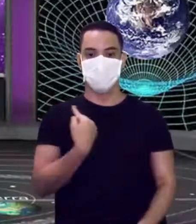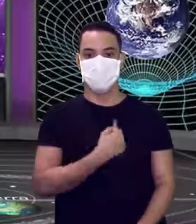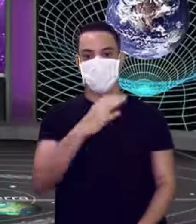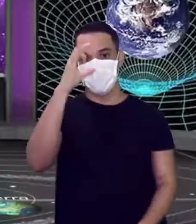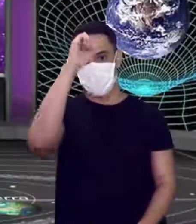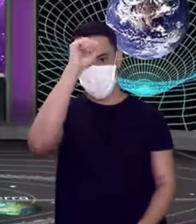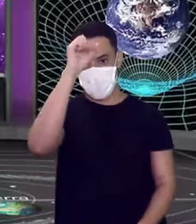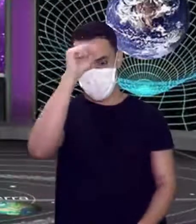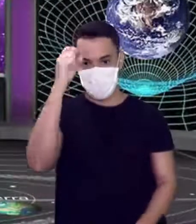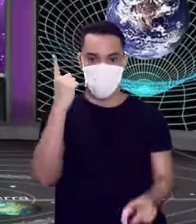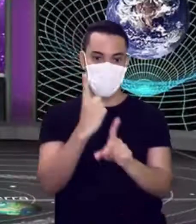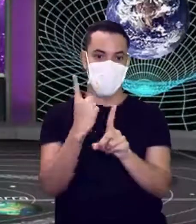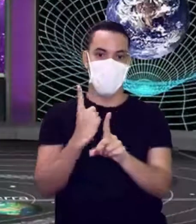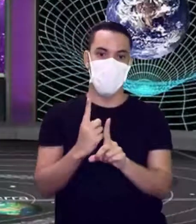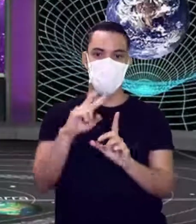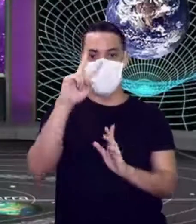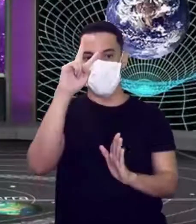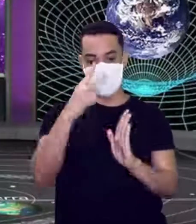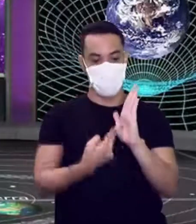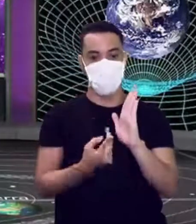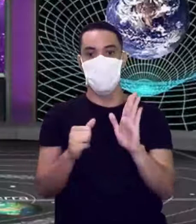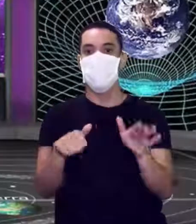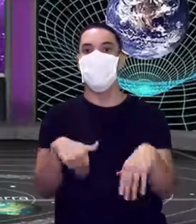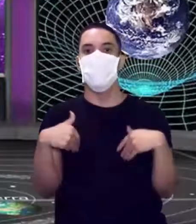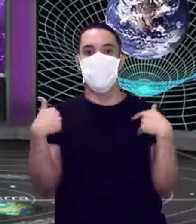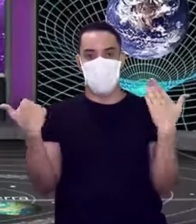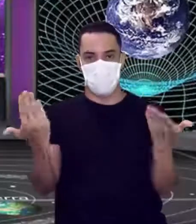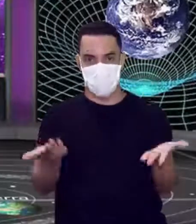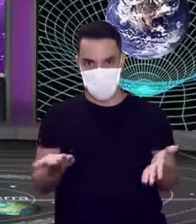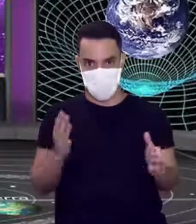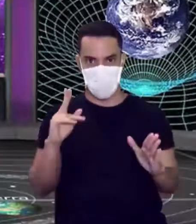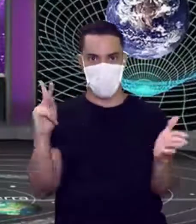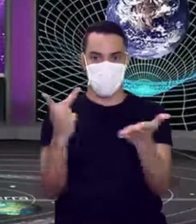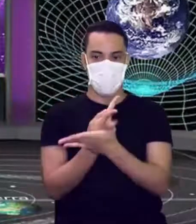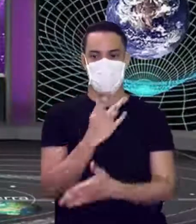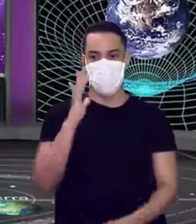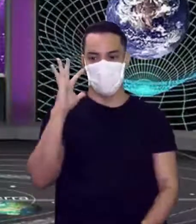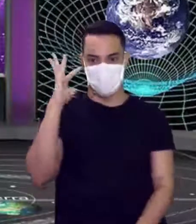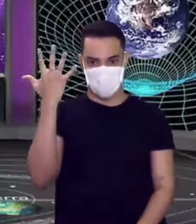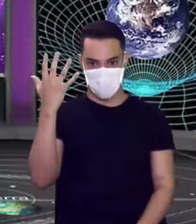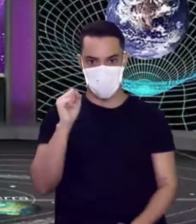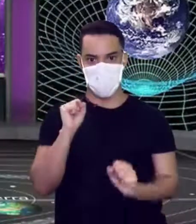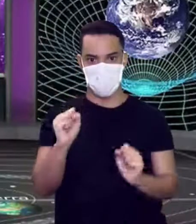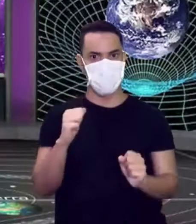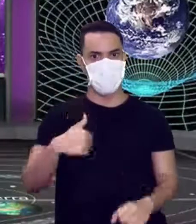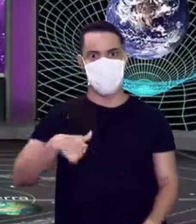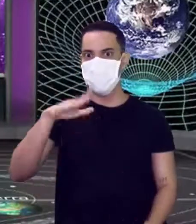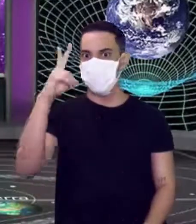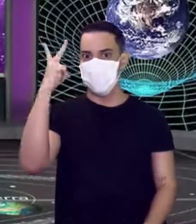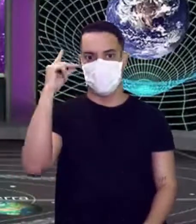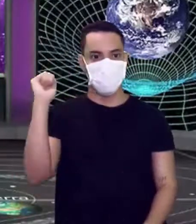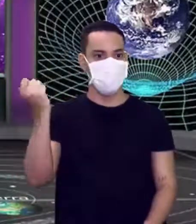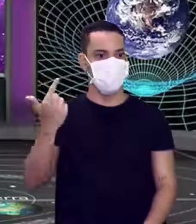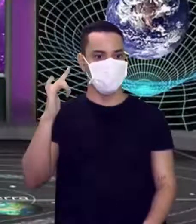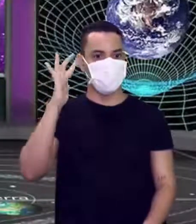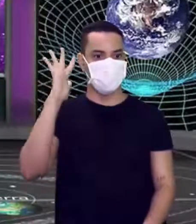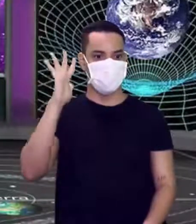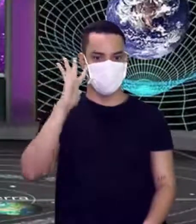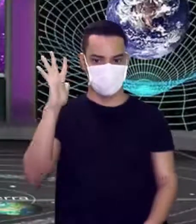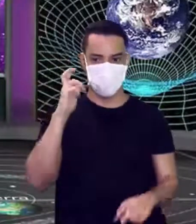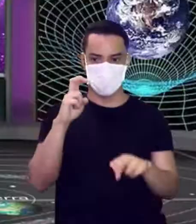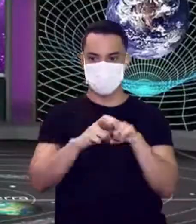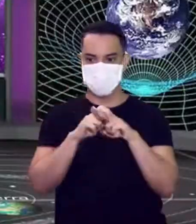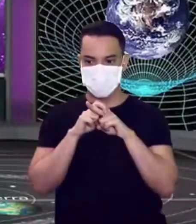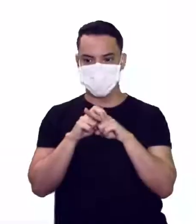a identificar e a reconhecer quando é que esse tipo de fenômeno ocorre, e ele pode ser muito mais comum do que a gente imagina, tá bom?